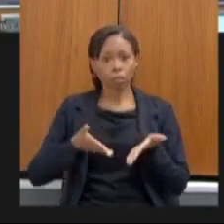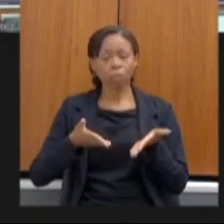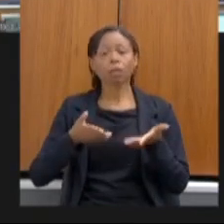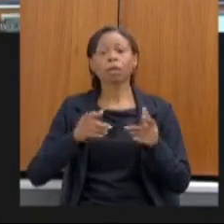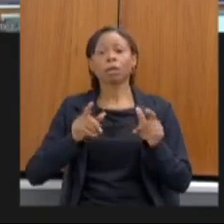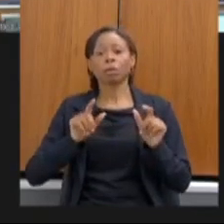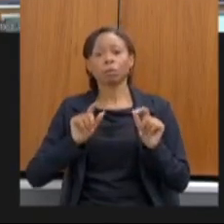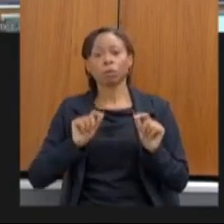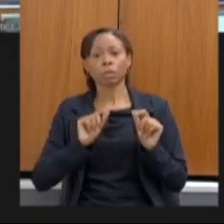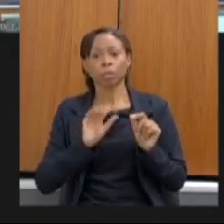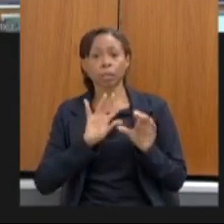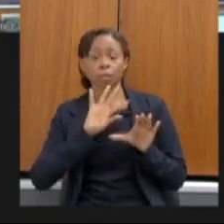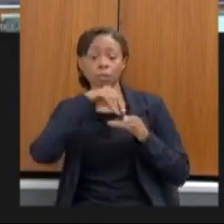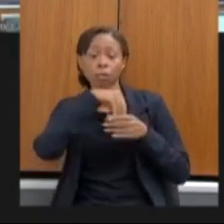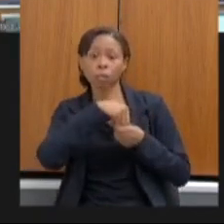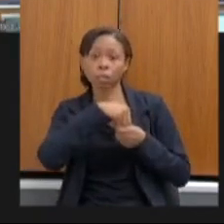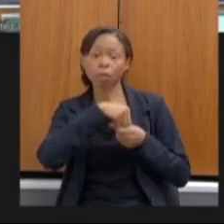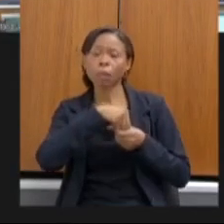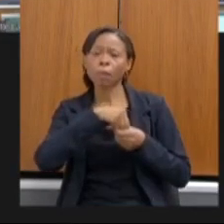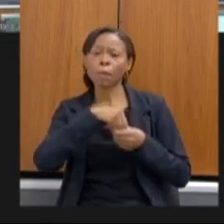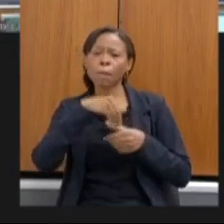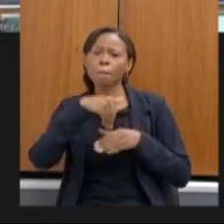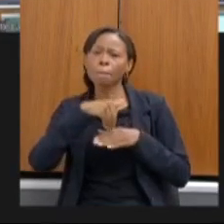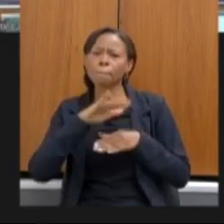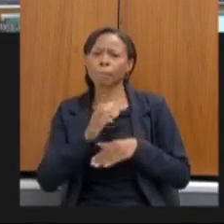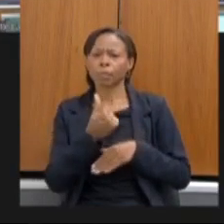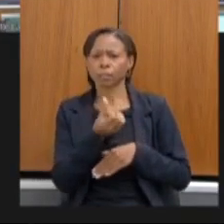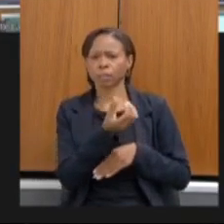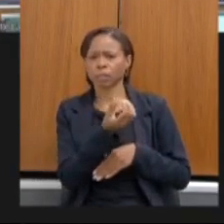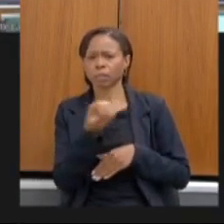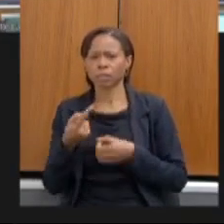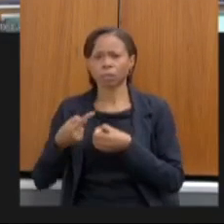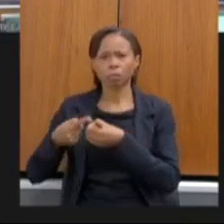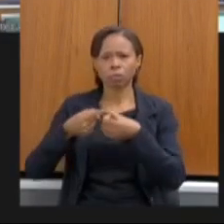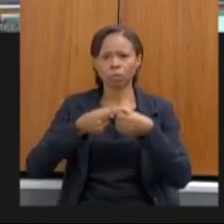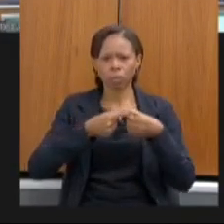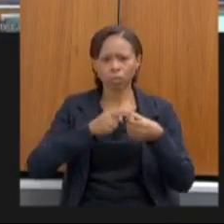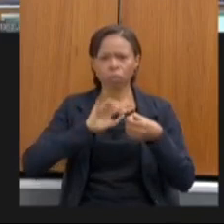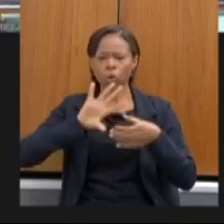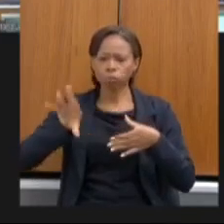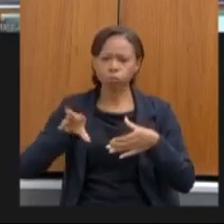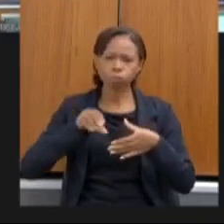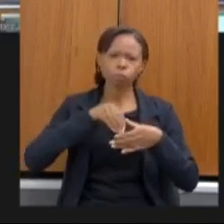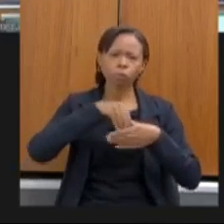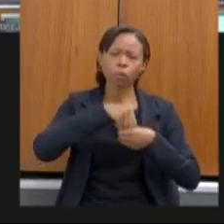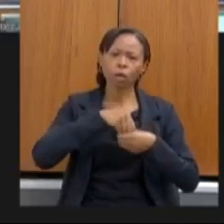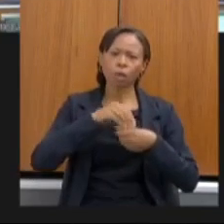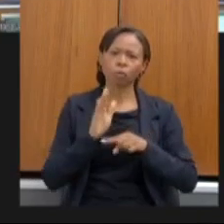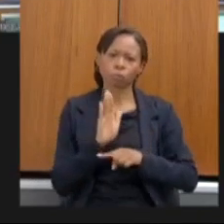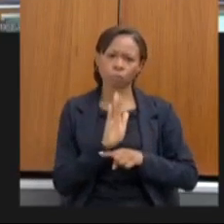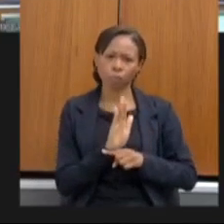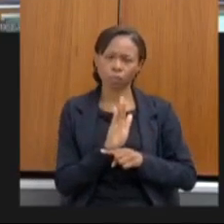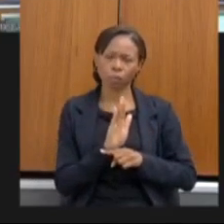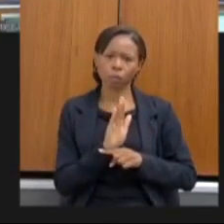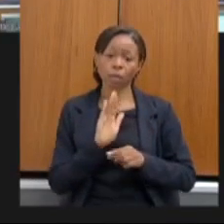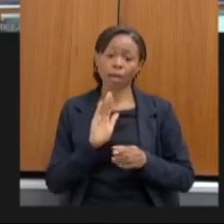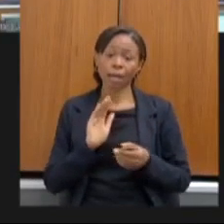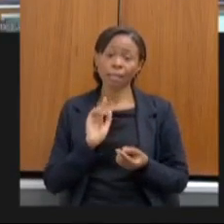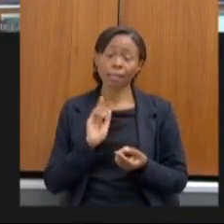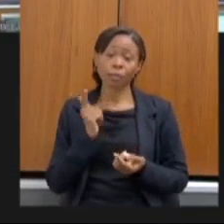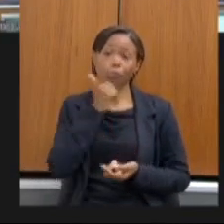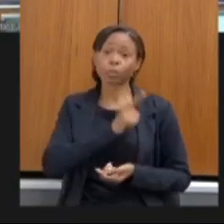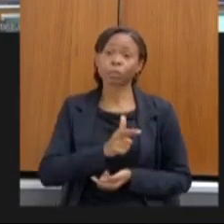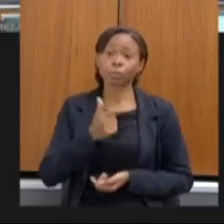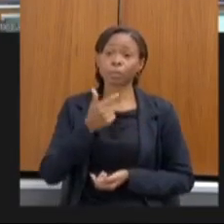de mais de 650 municípios atendidos e atingindo 13.4